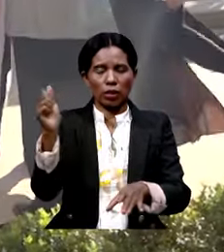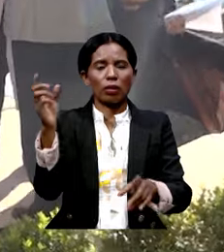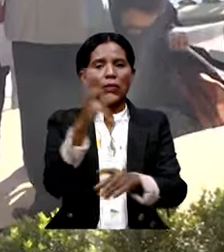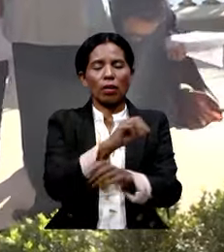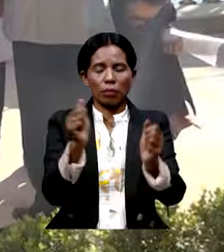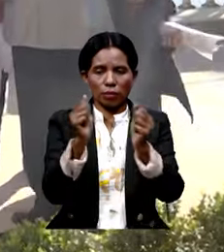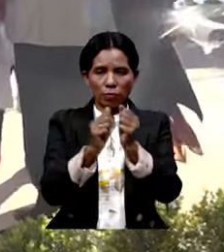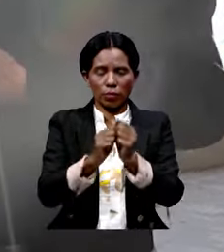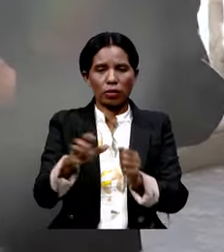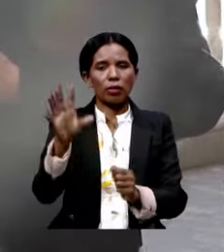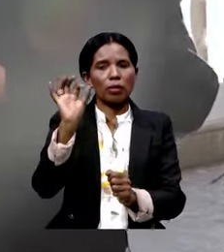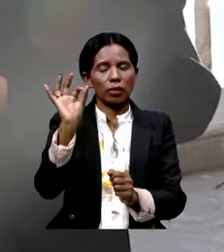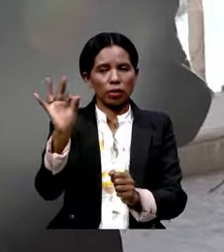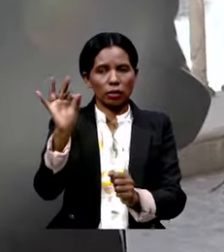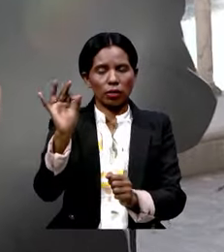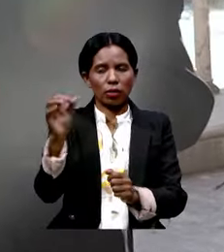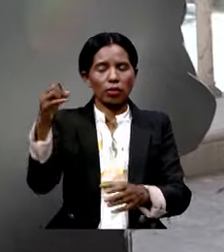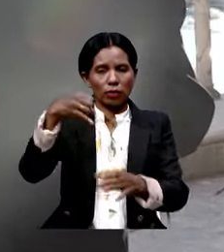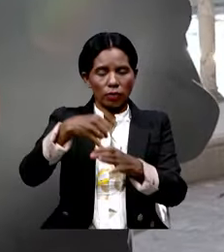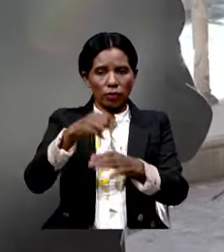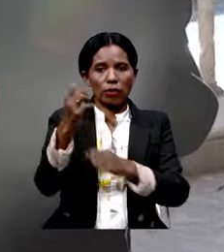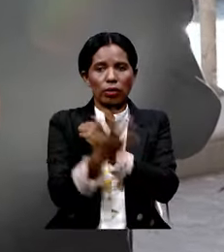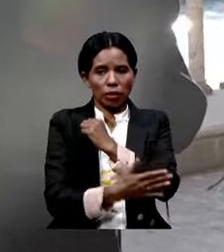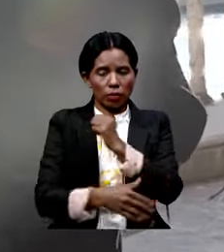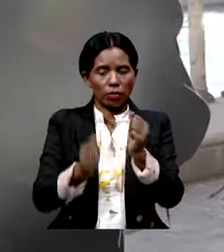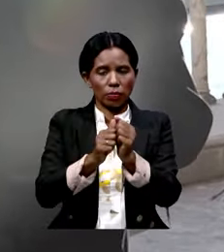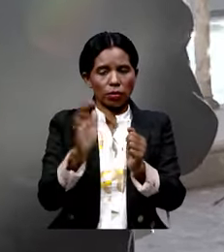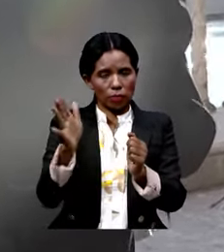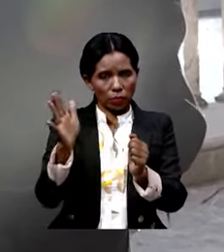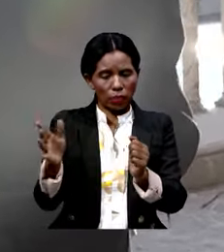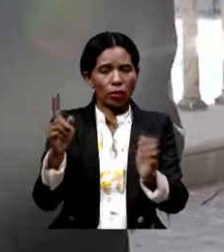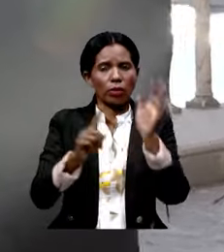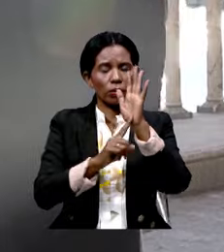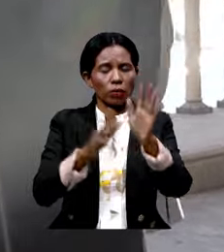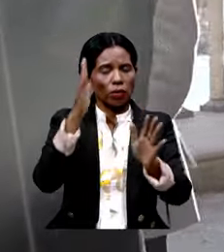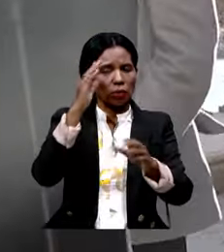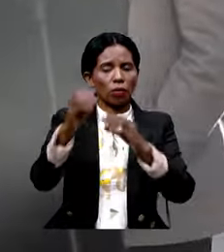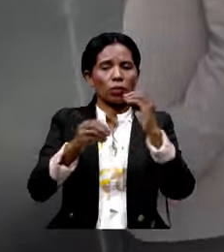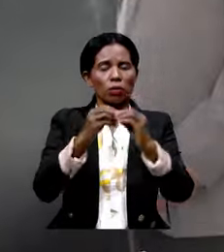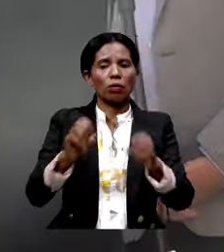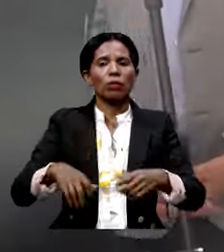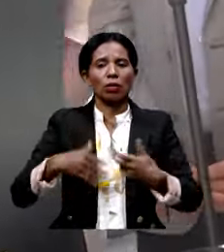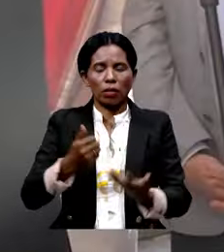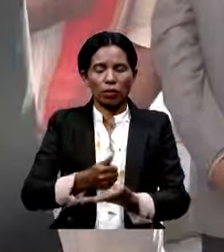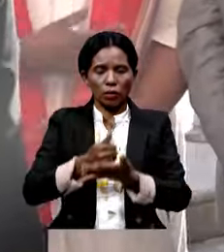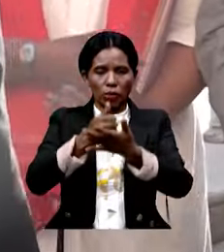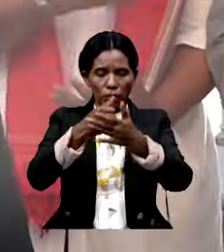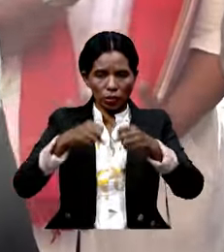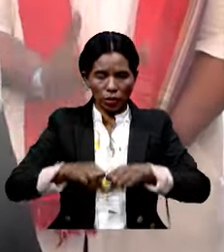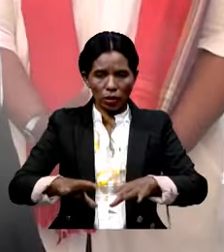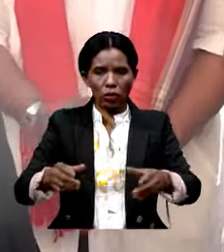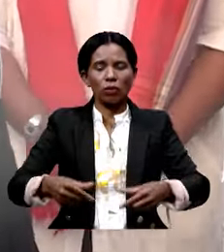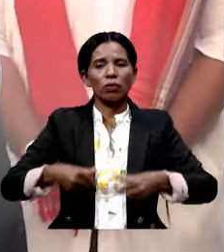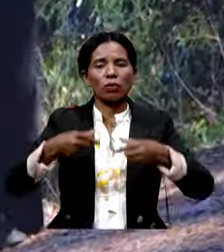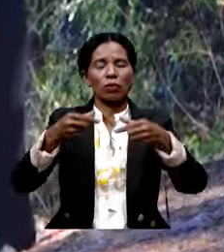a Atenas Grego nebe envolve nação Limanululiu, onde a Torra Noin, Conaba Oensama Catusalva, Tassi nebe forrela oxigênio